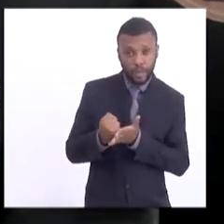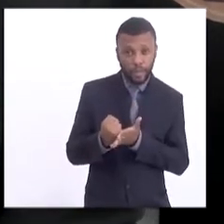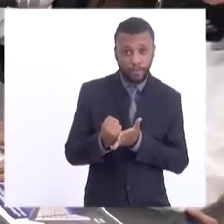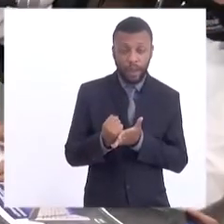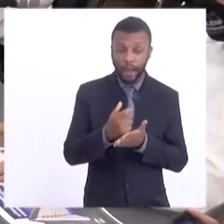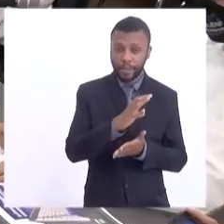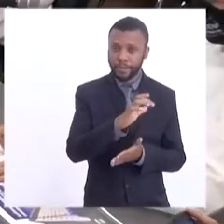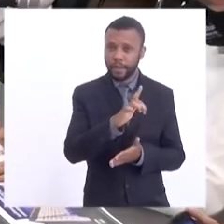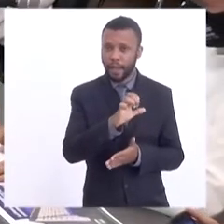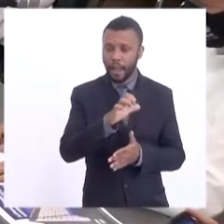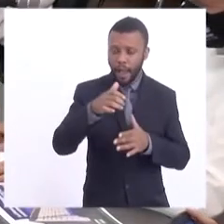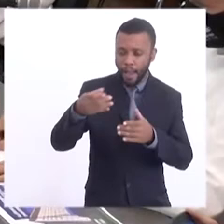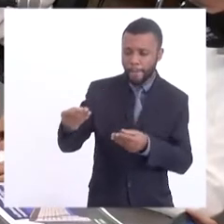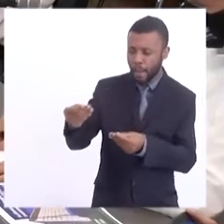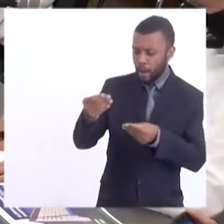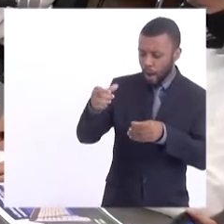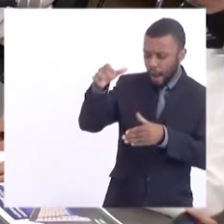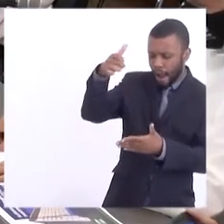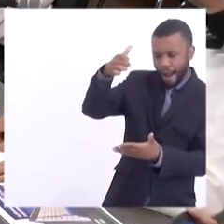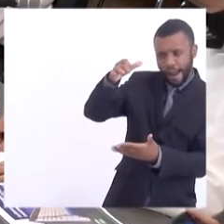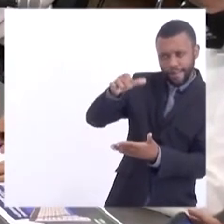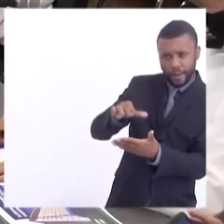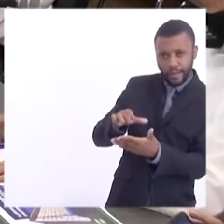claro e